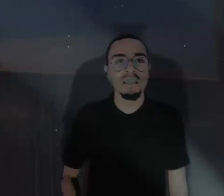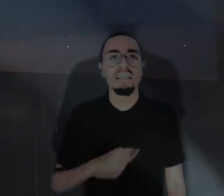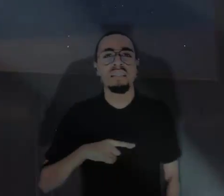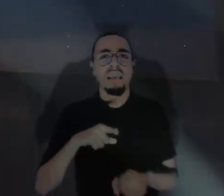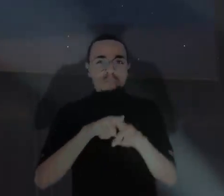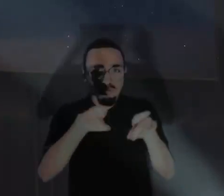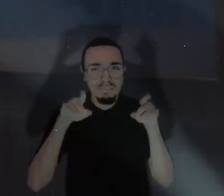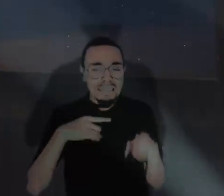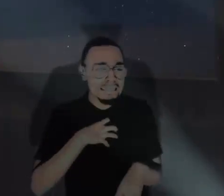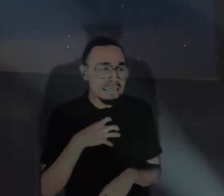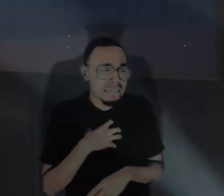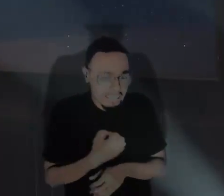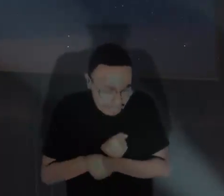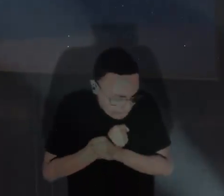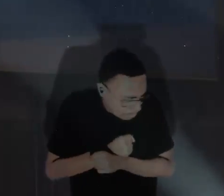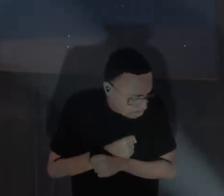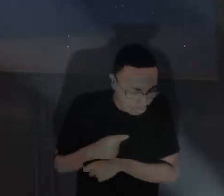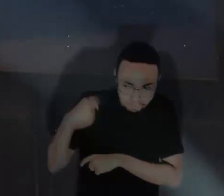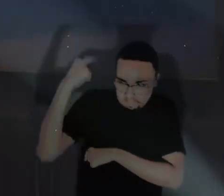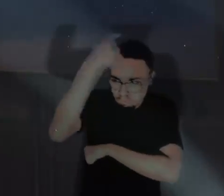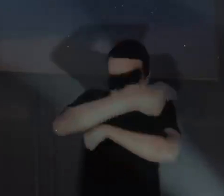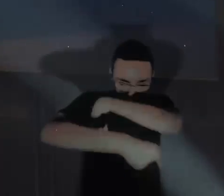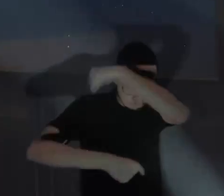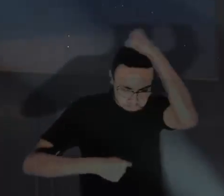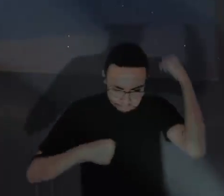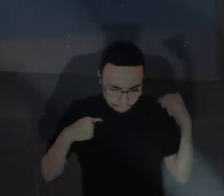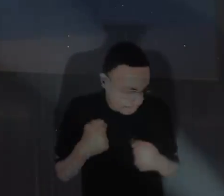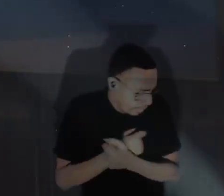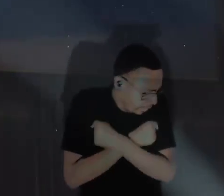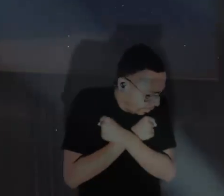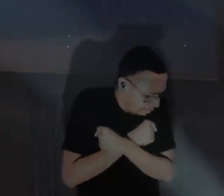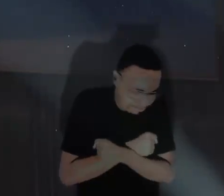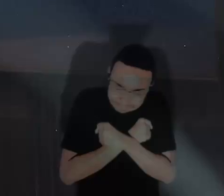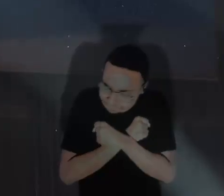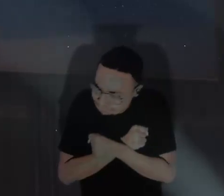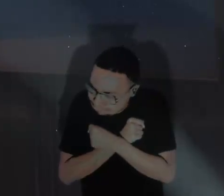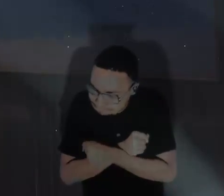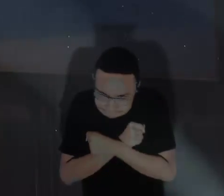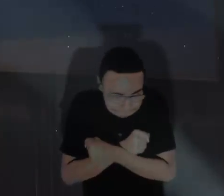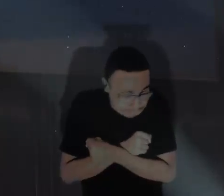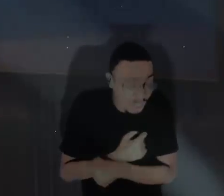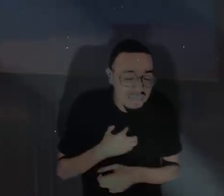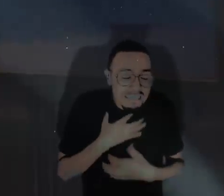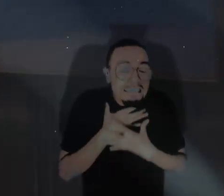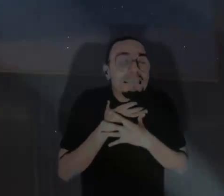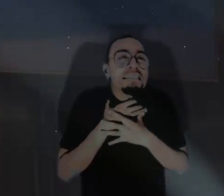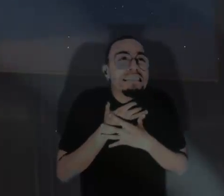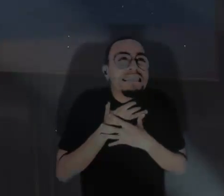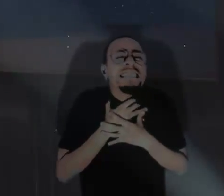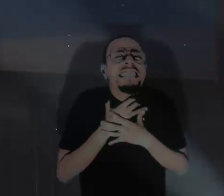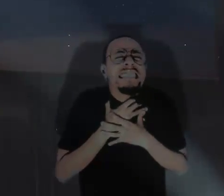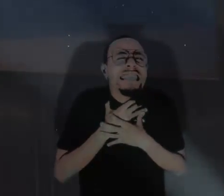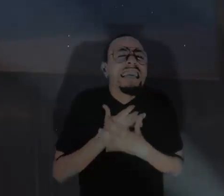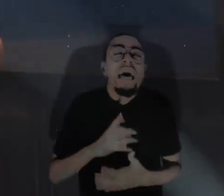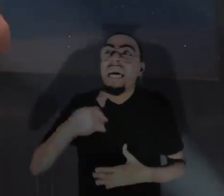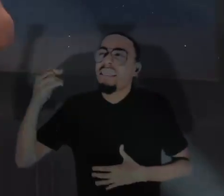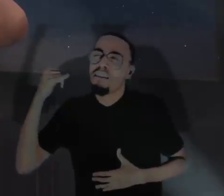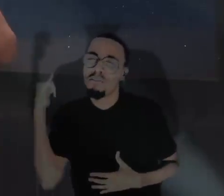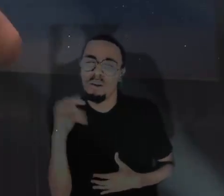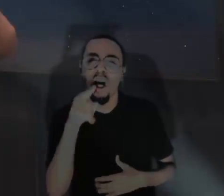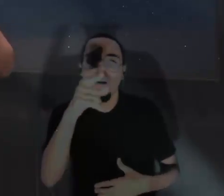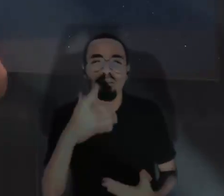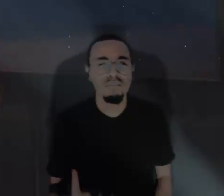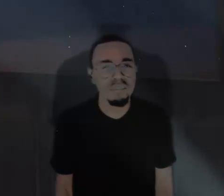amarrada, amordaçada pela vida, pelos outros. Você está sufocado, você não aguenta mais. Deus está falando: quando é que você vai